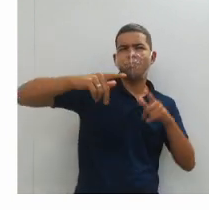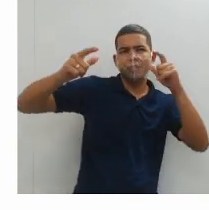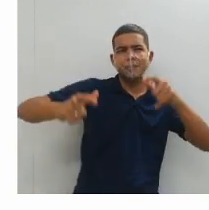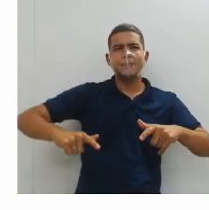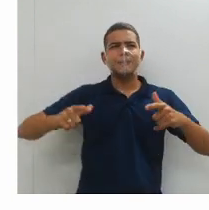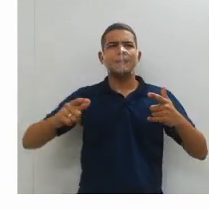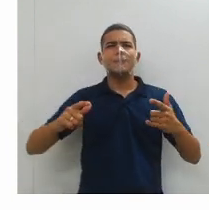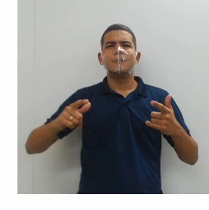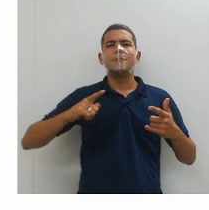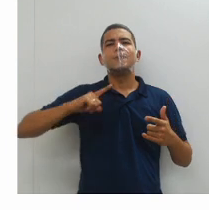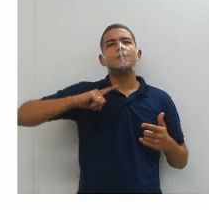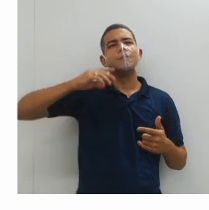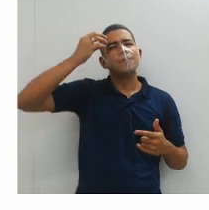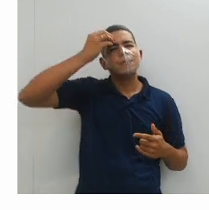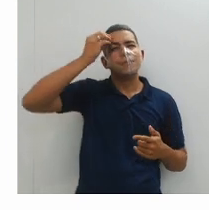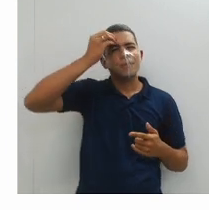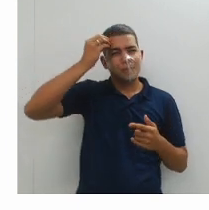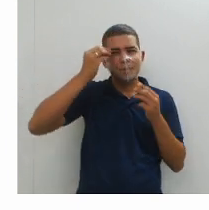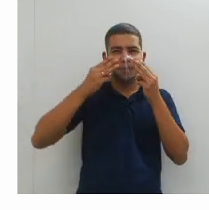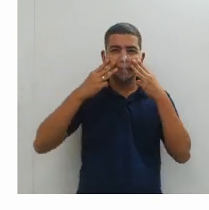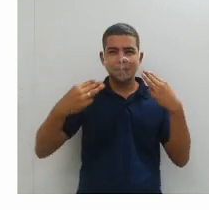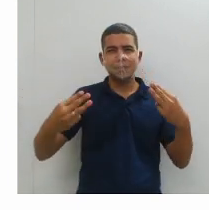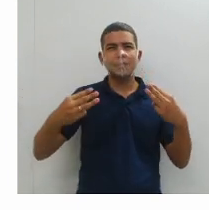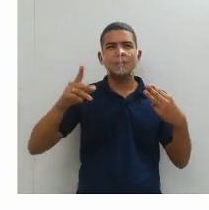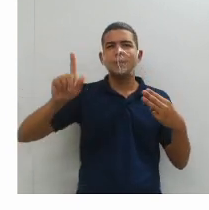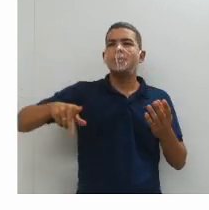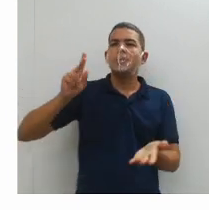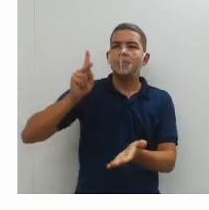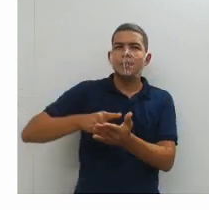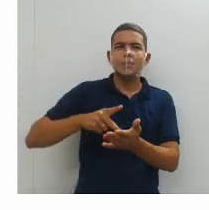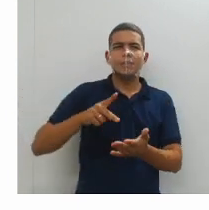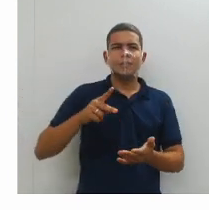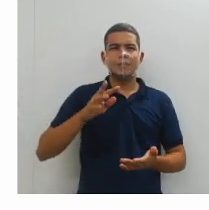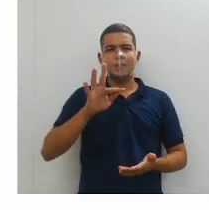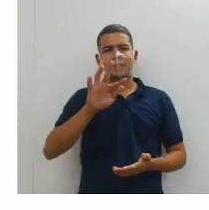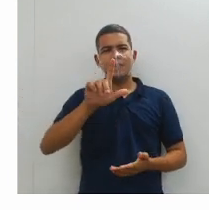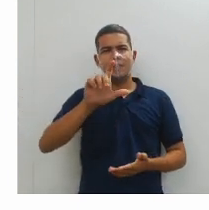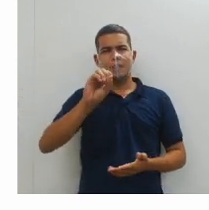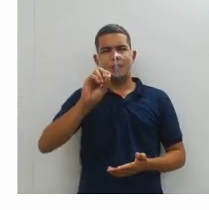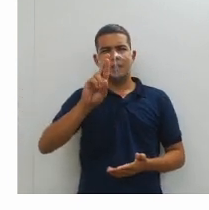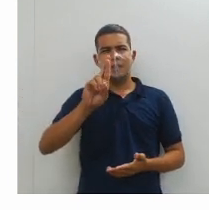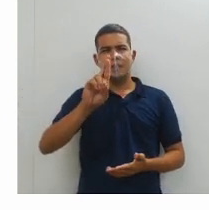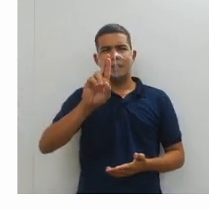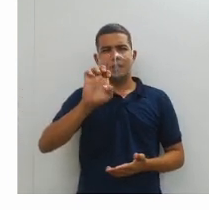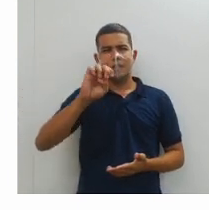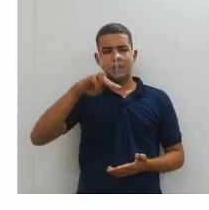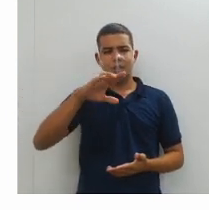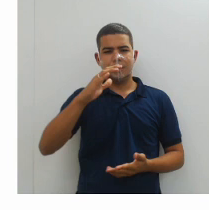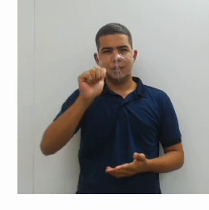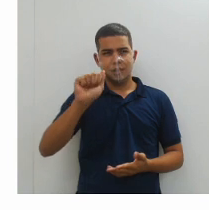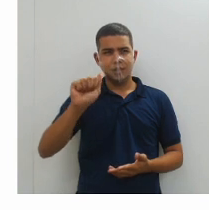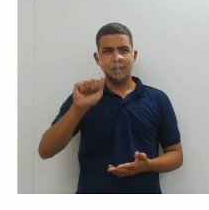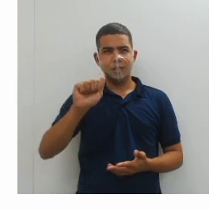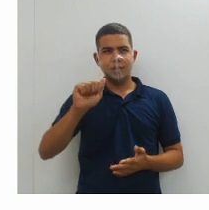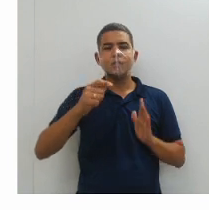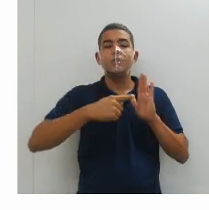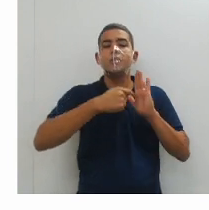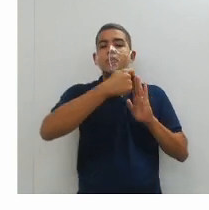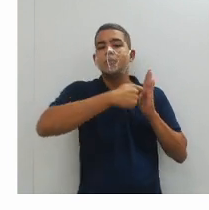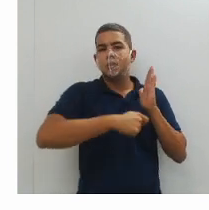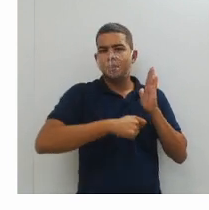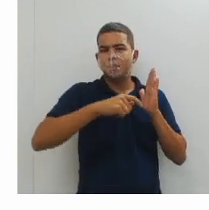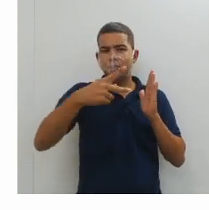a experiência de Maquiavel é a própria realidade de Florença. Então o Príncipe não é uma obra